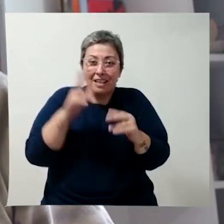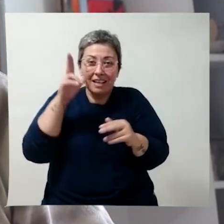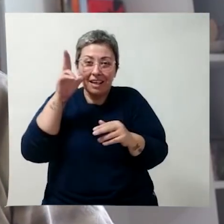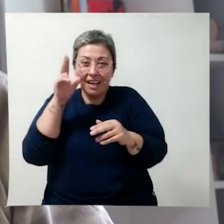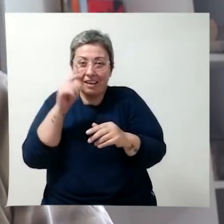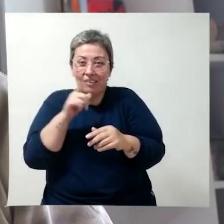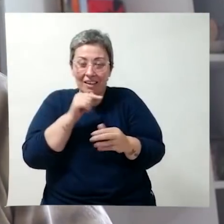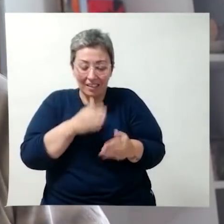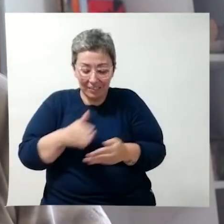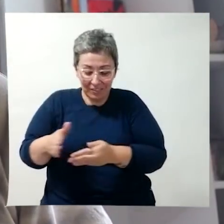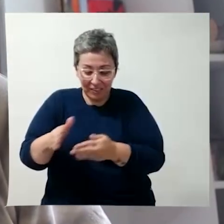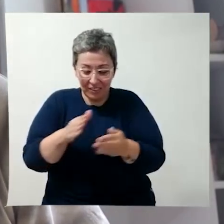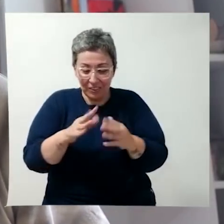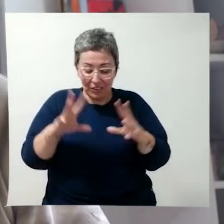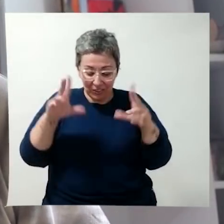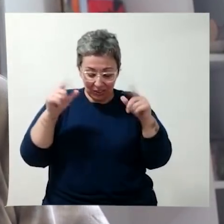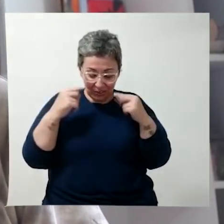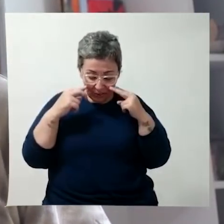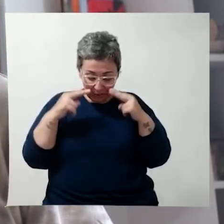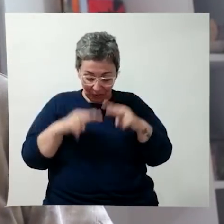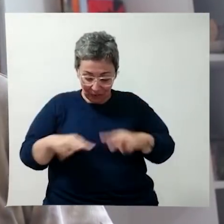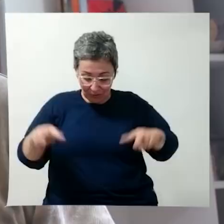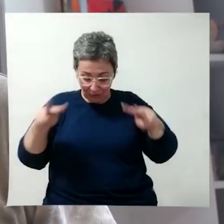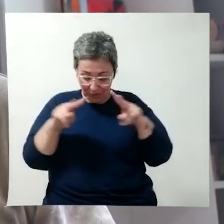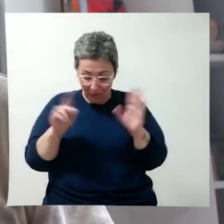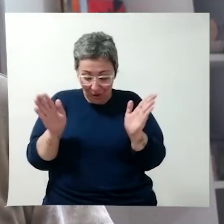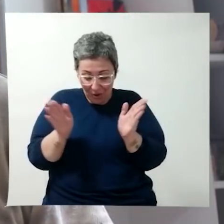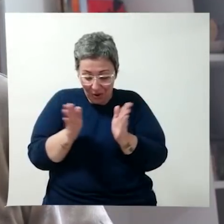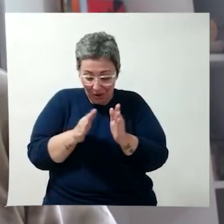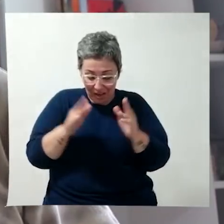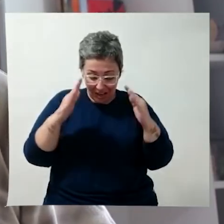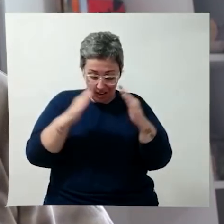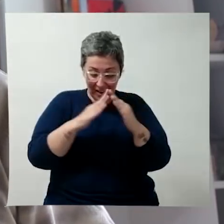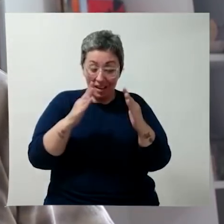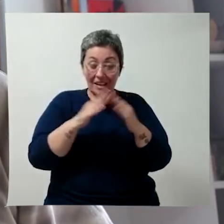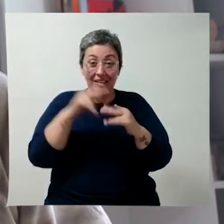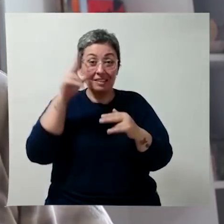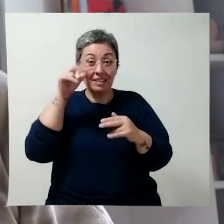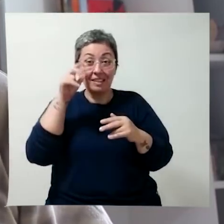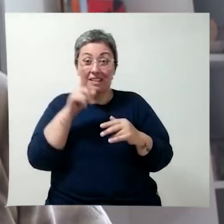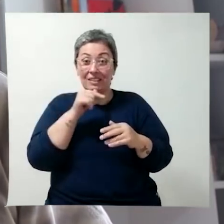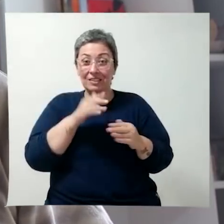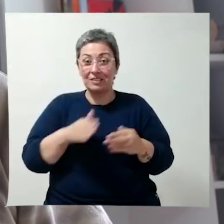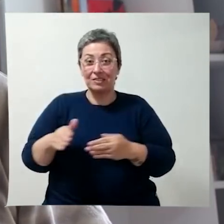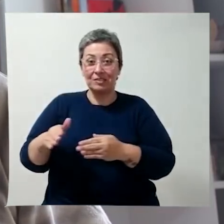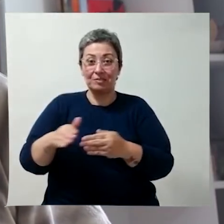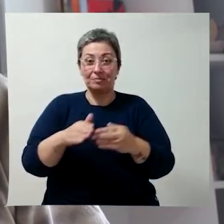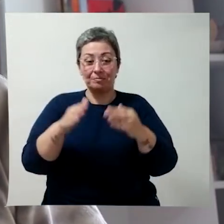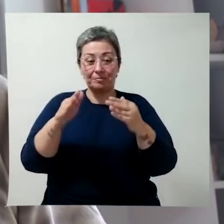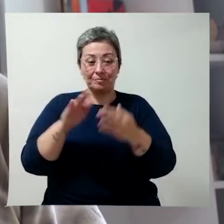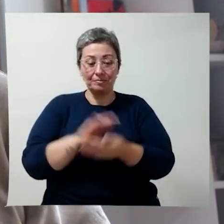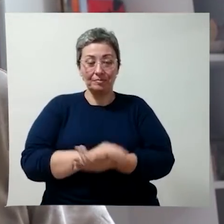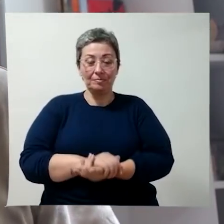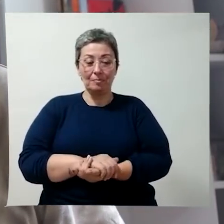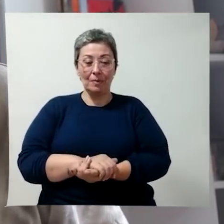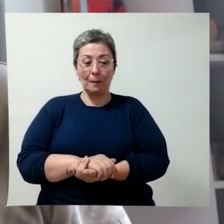casa, cavalo e riacho. Ver tudo pequenininho, casa, cavalo e